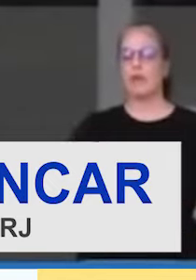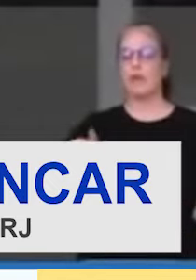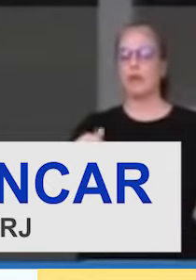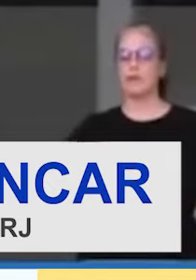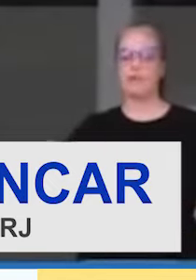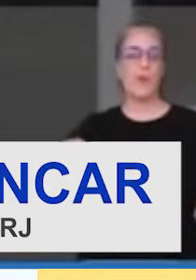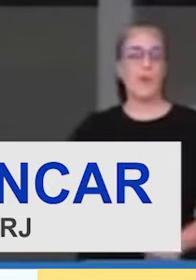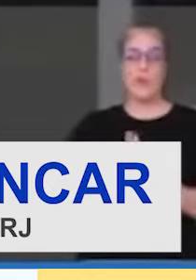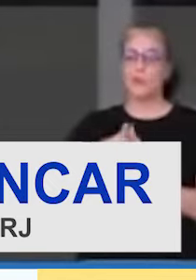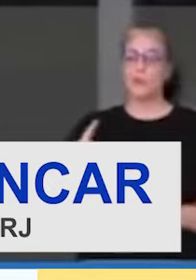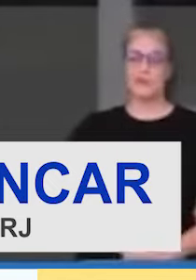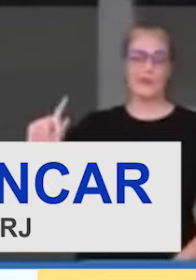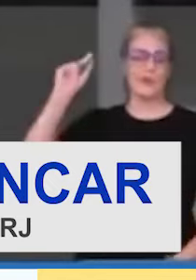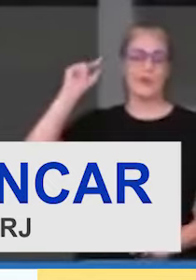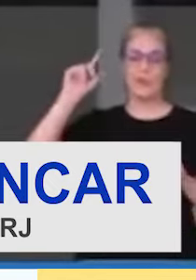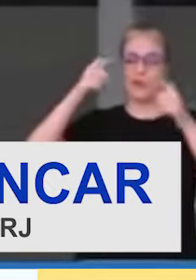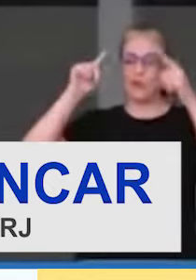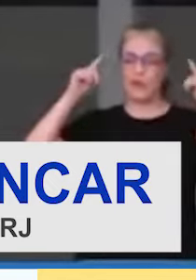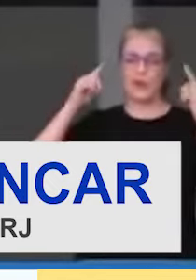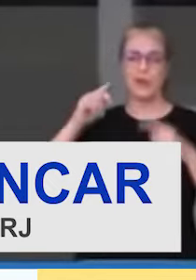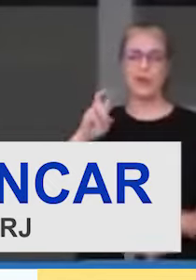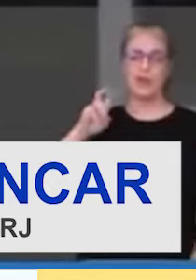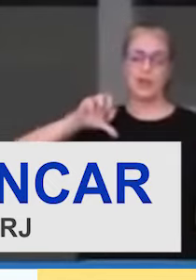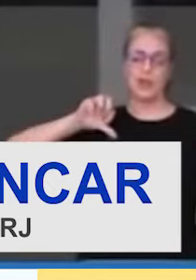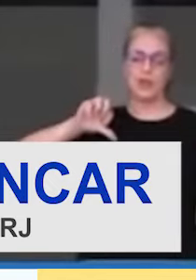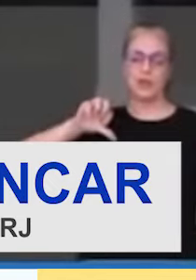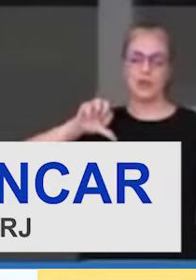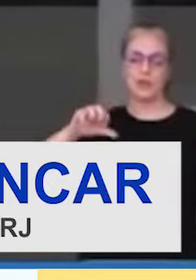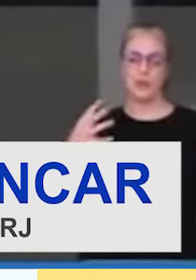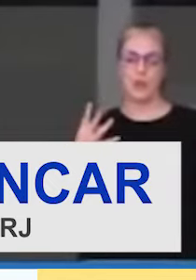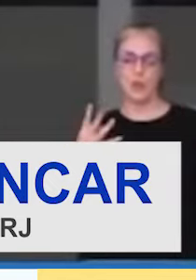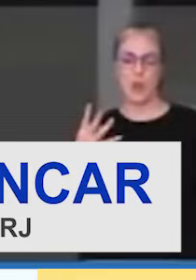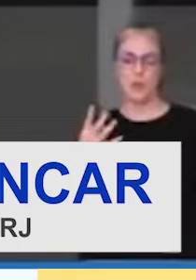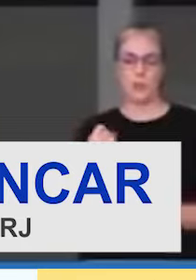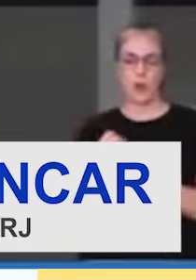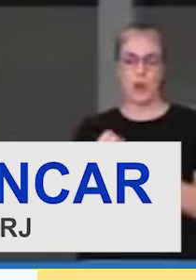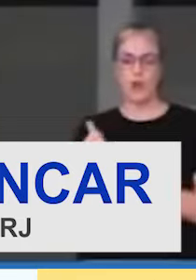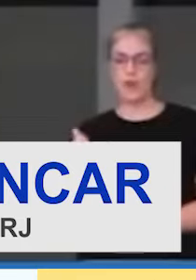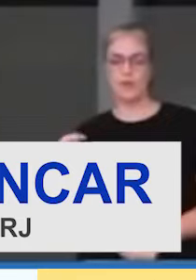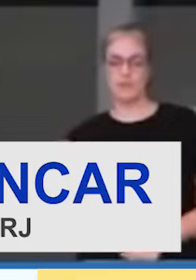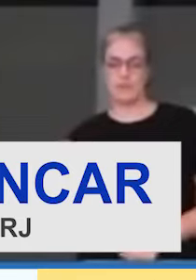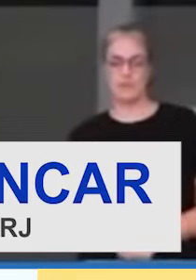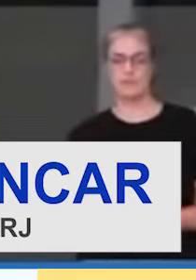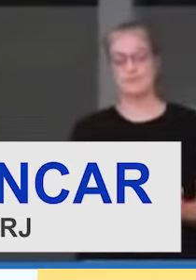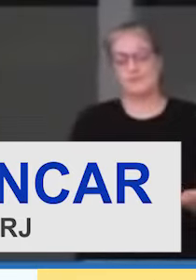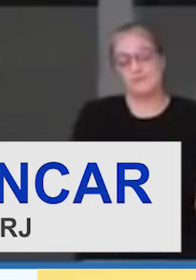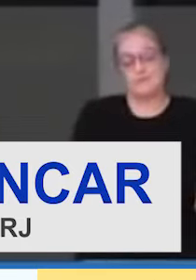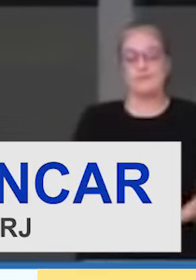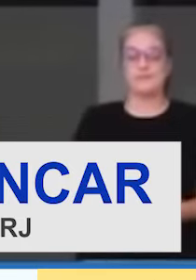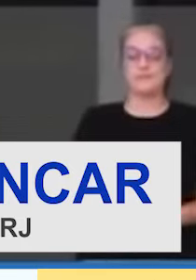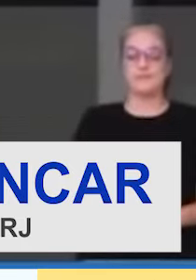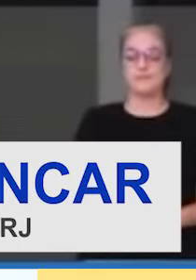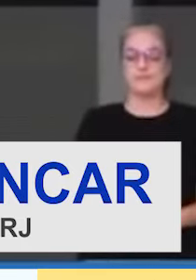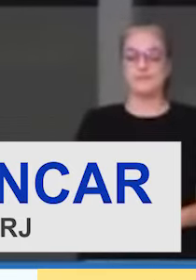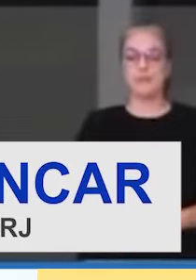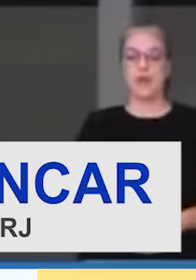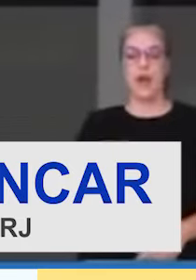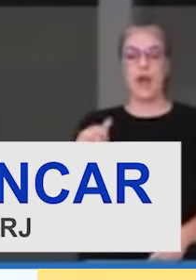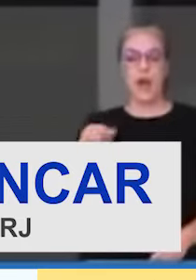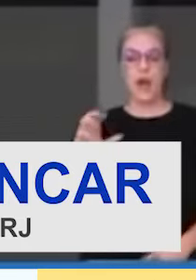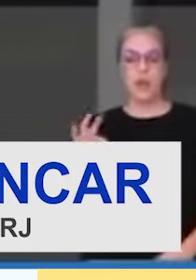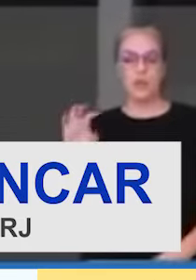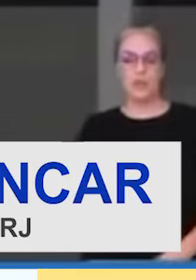de 594 a.C., quando o Arconte Solon estabeleceu a primeira pacificação